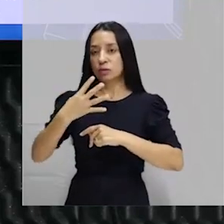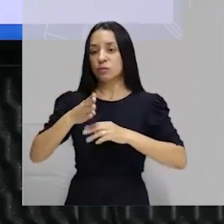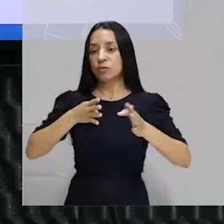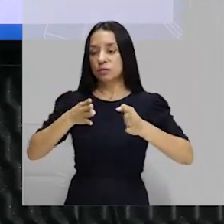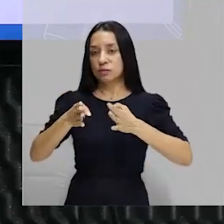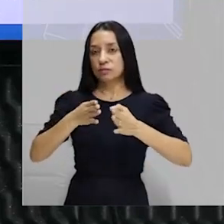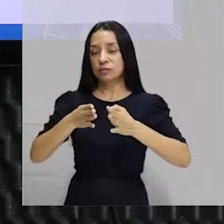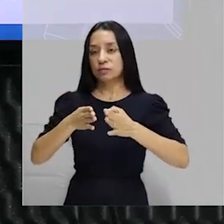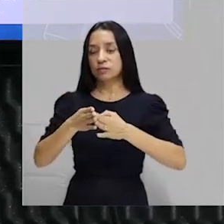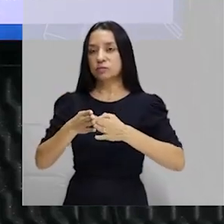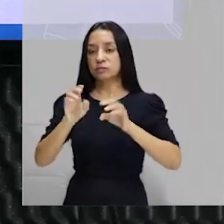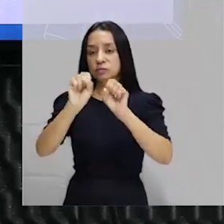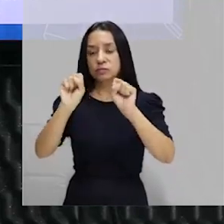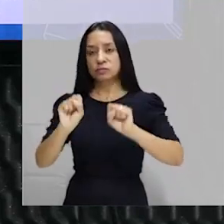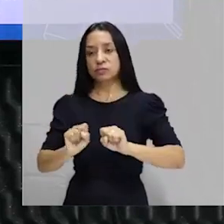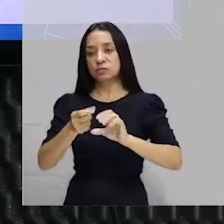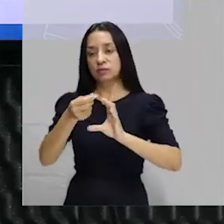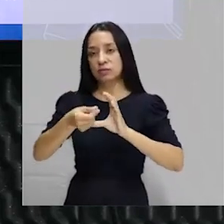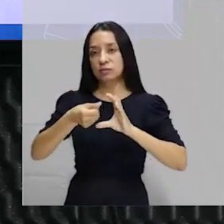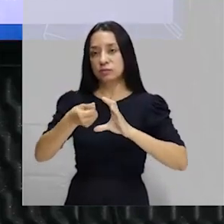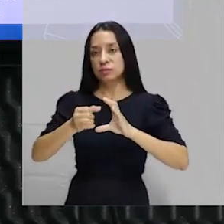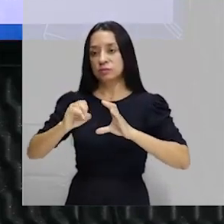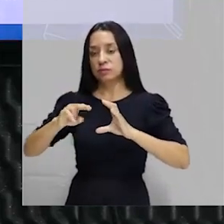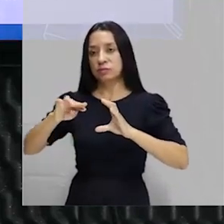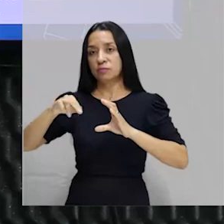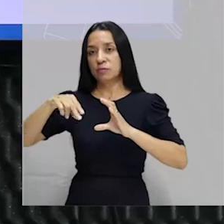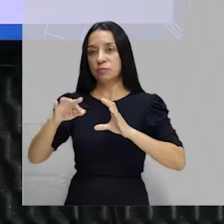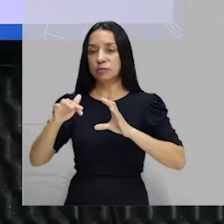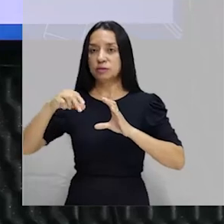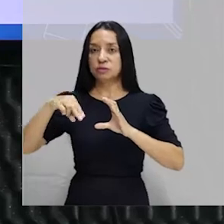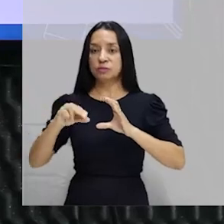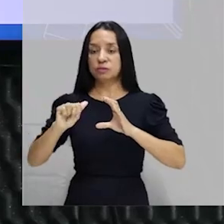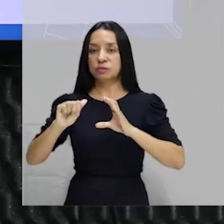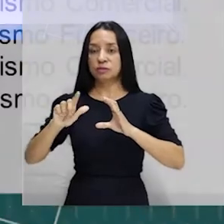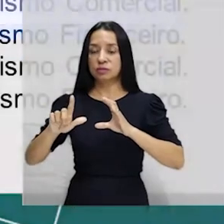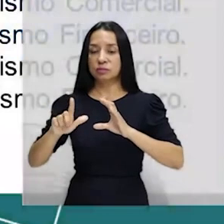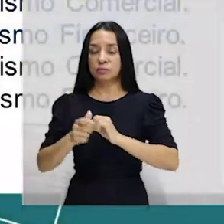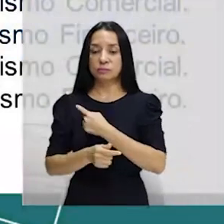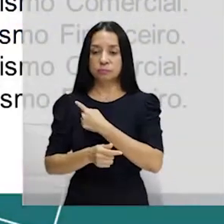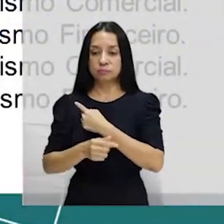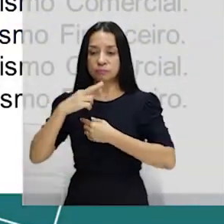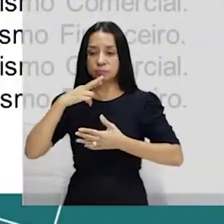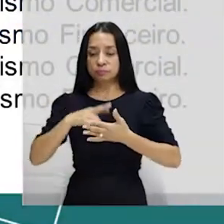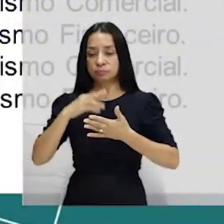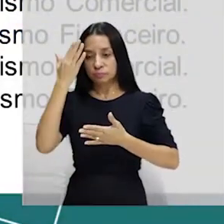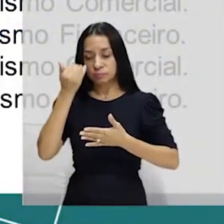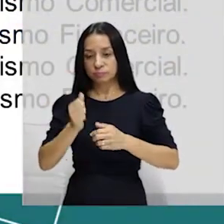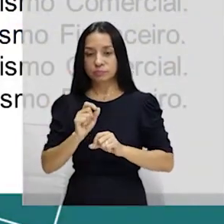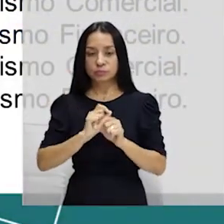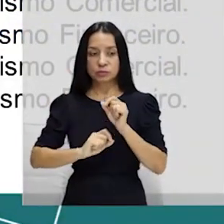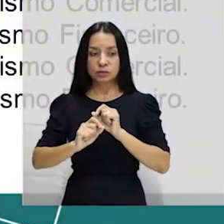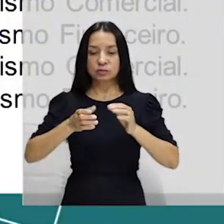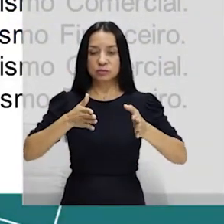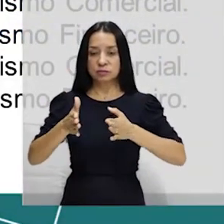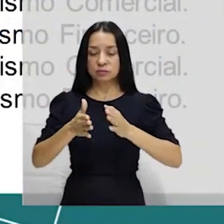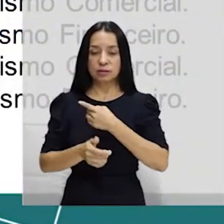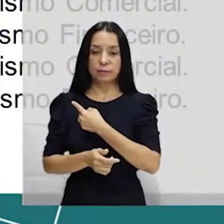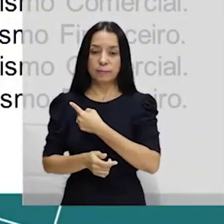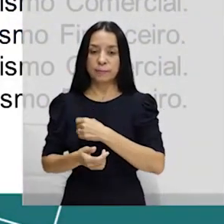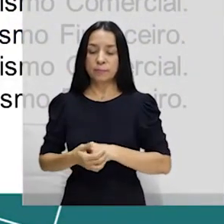galera, tá certo? E os princípios que vão nortear, tá, esse período do capitalismo financeiro é o princípio keynesiano, que vai surgir